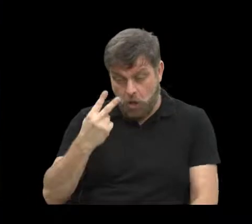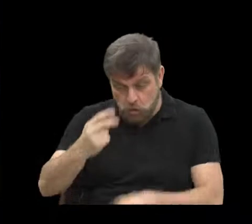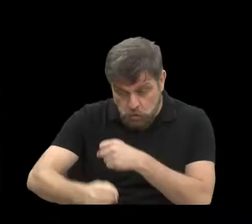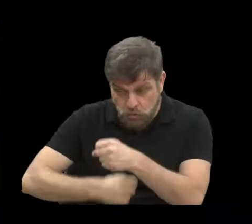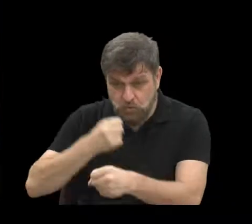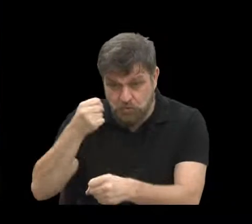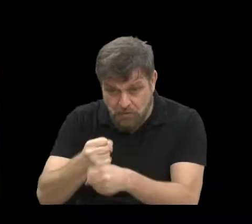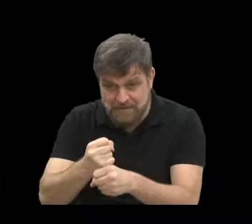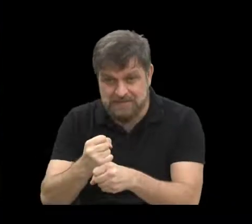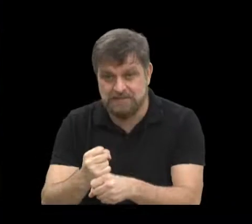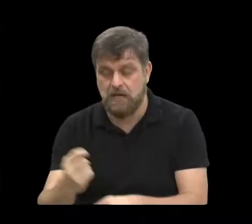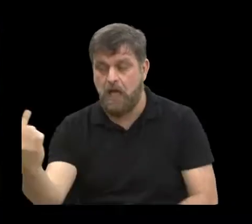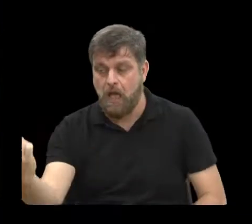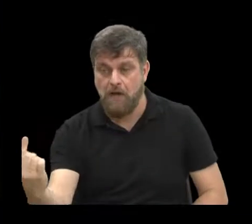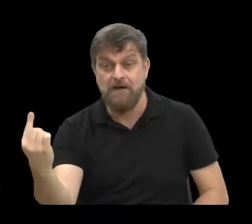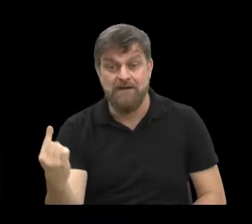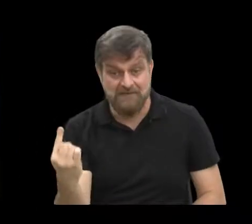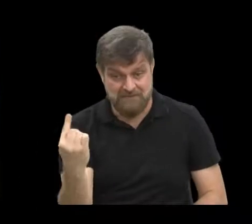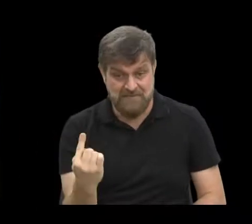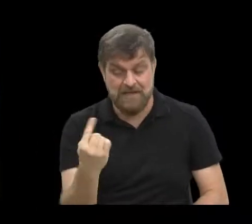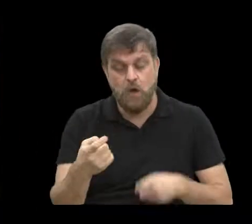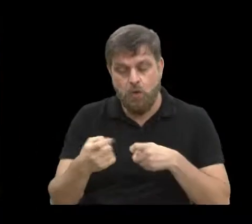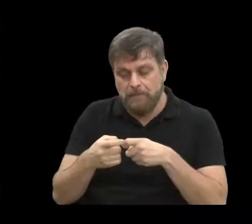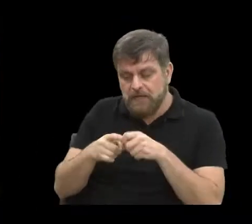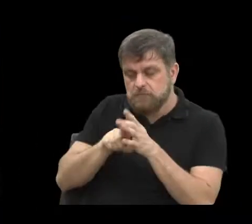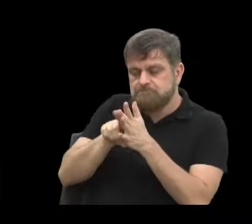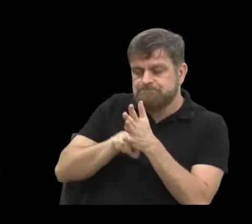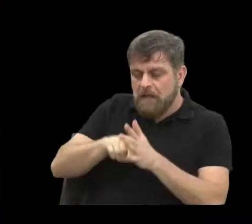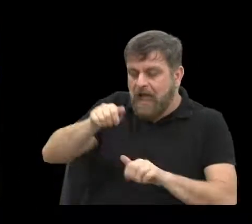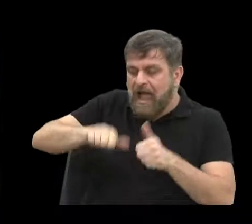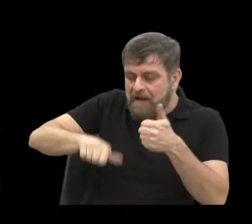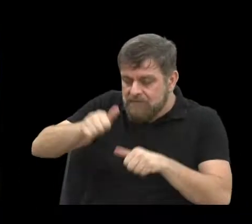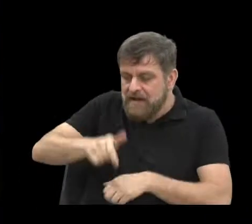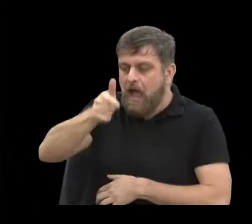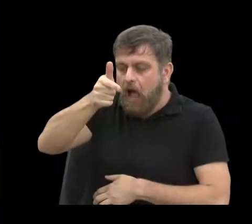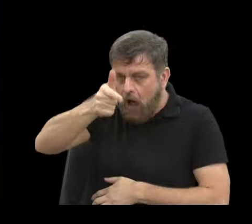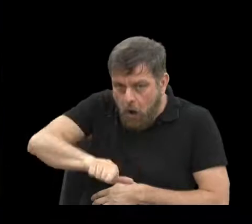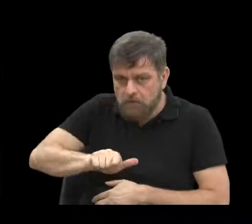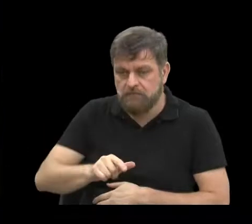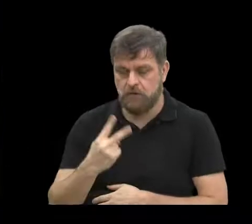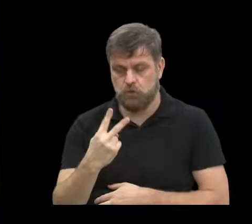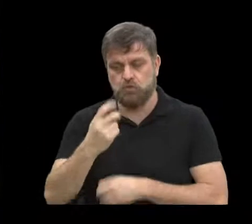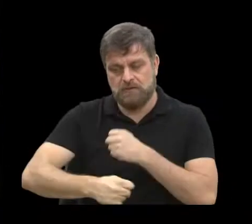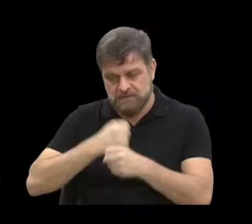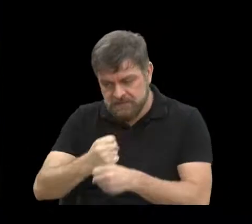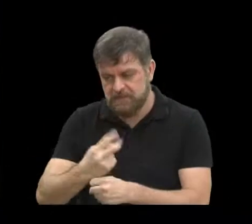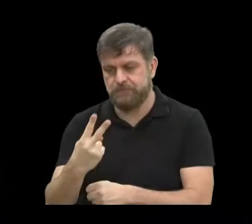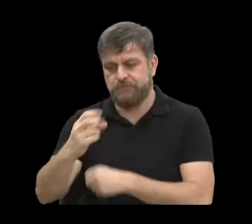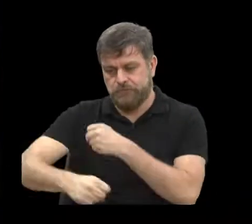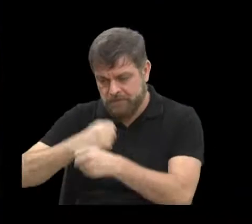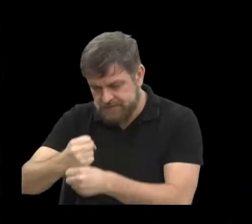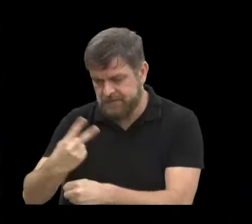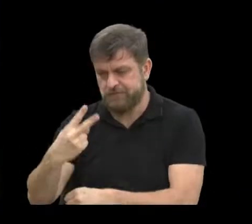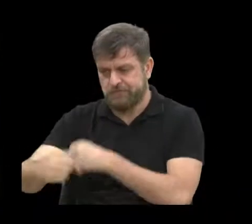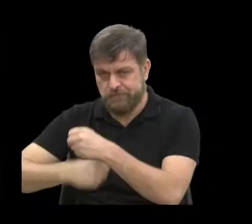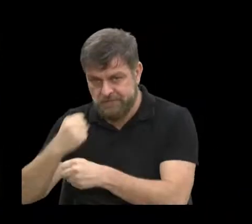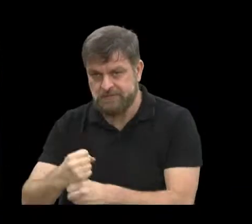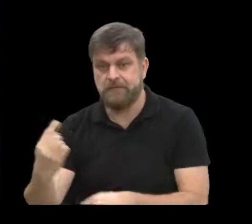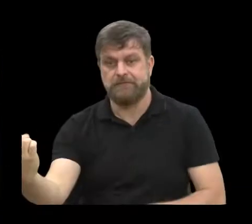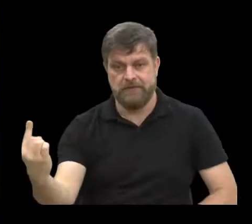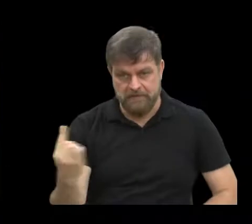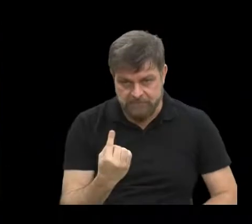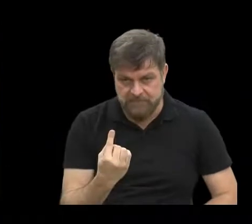anos a uma reavaliação, então, da continuidade, das condições que deram origem, então,